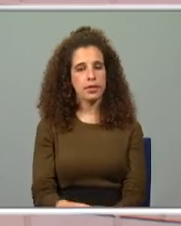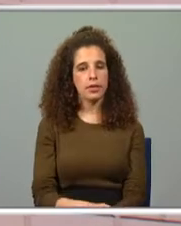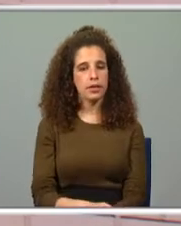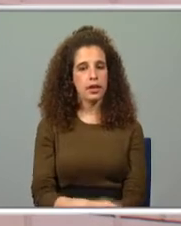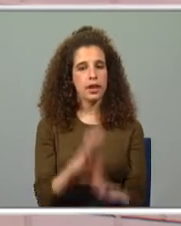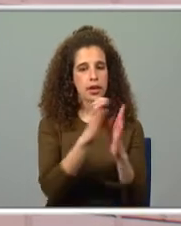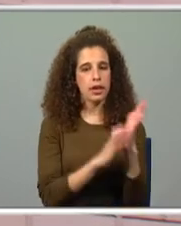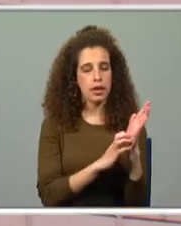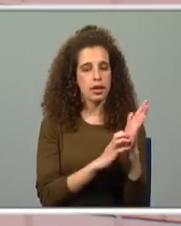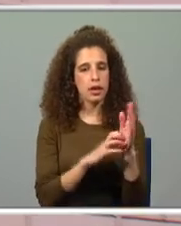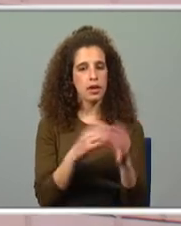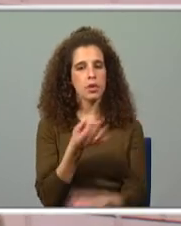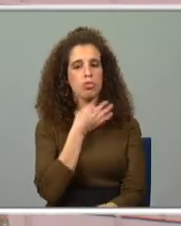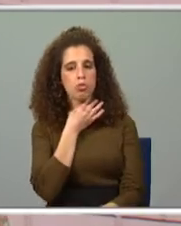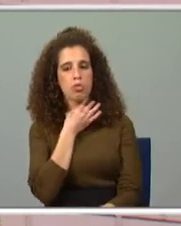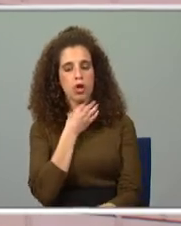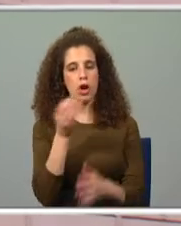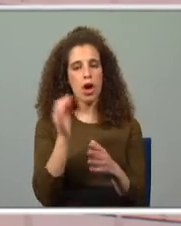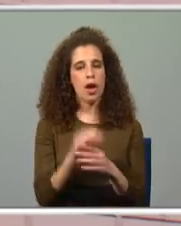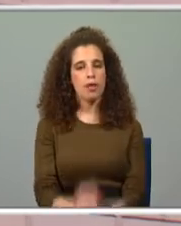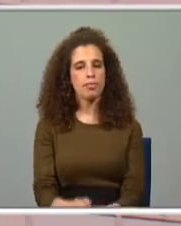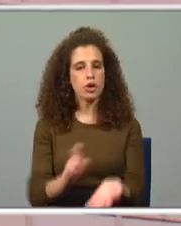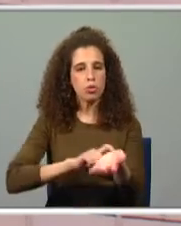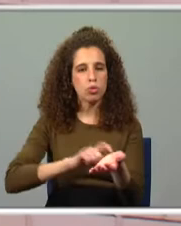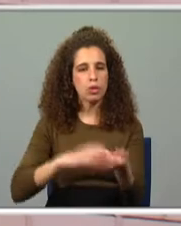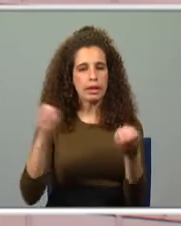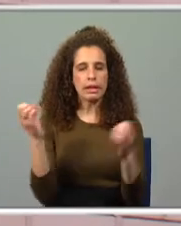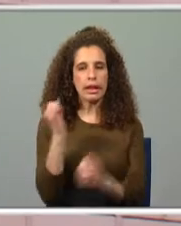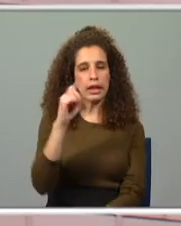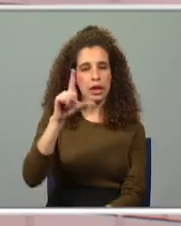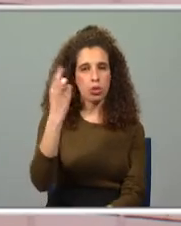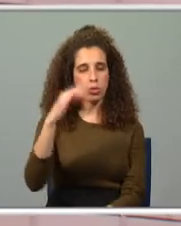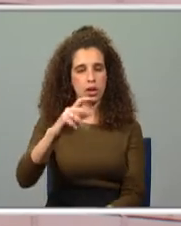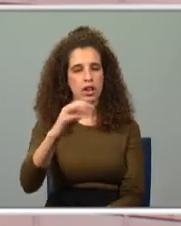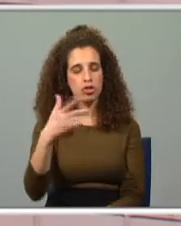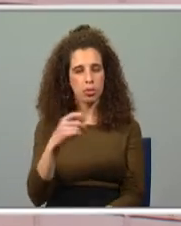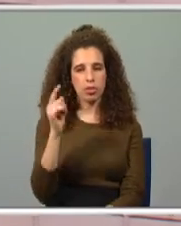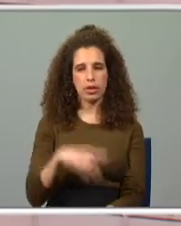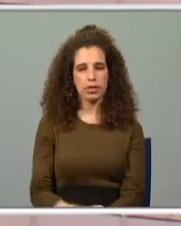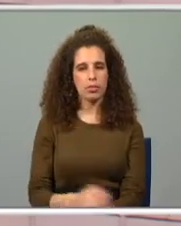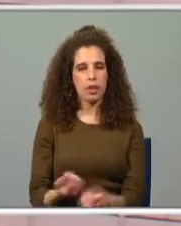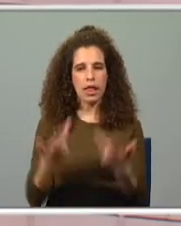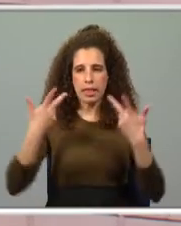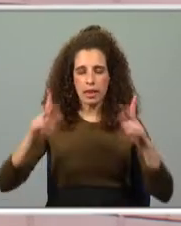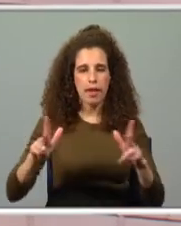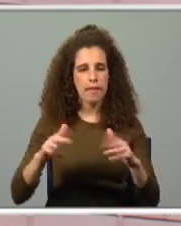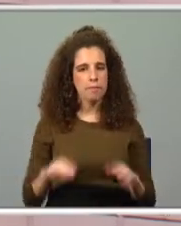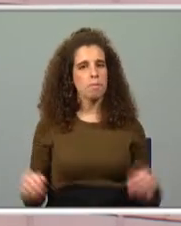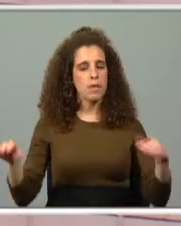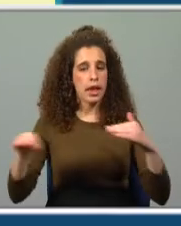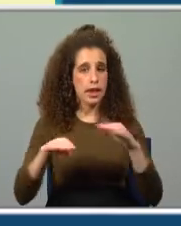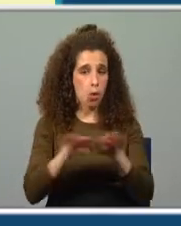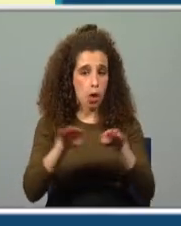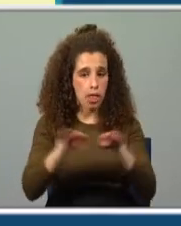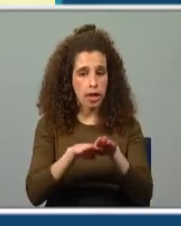este texto para esta ópera tinha um caráter iluminista. Muito por bem. Estes valores de liberdade, fraternidade e igualdade. E os